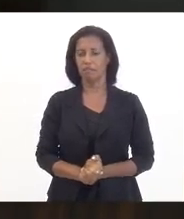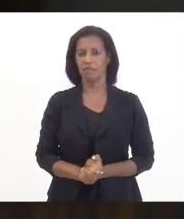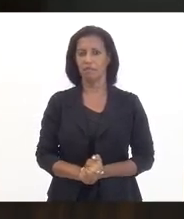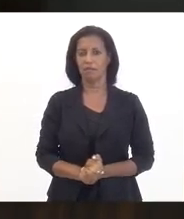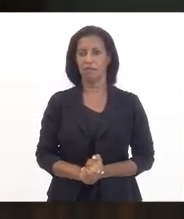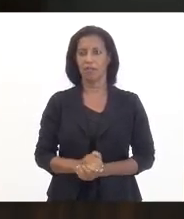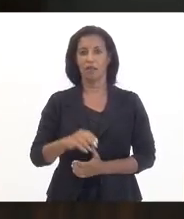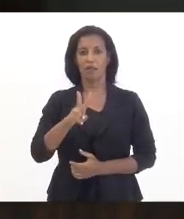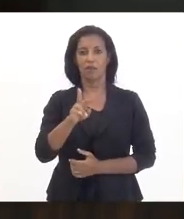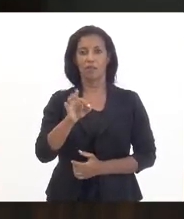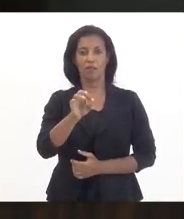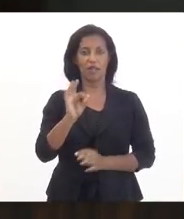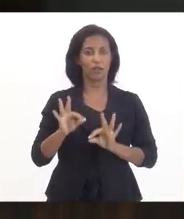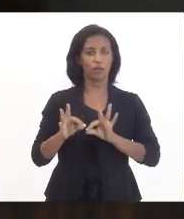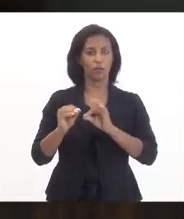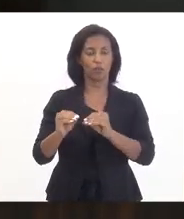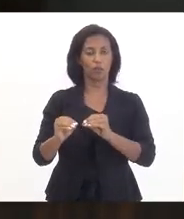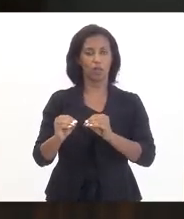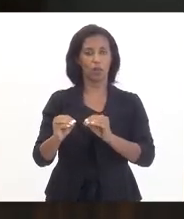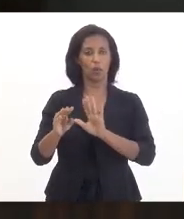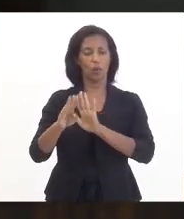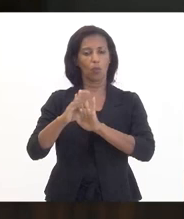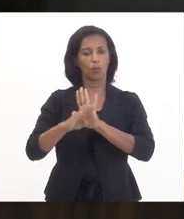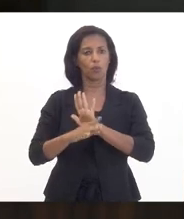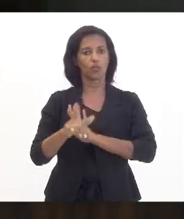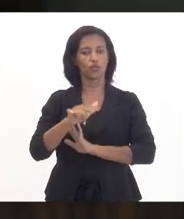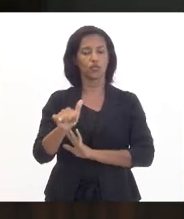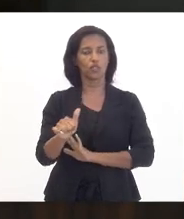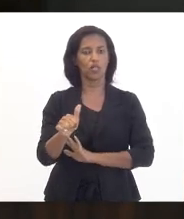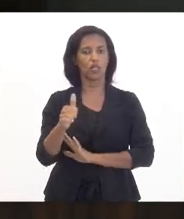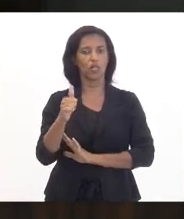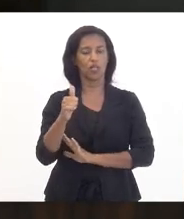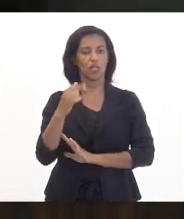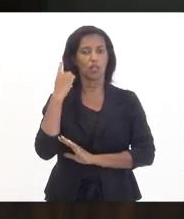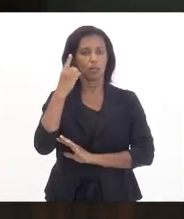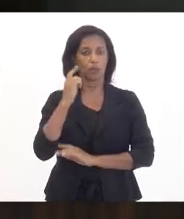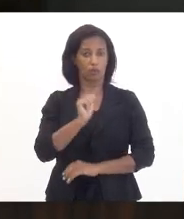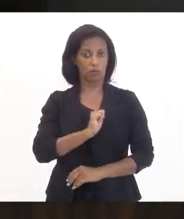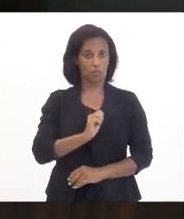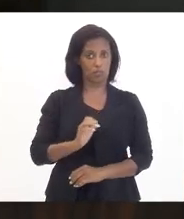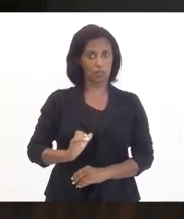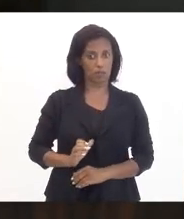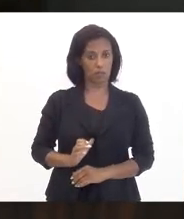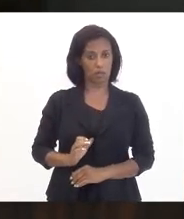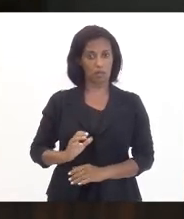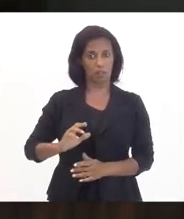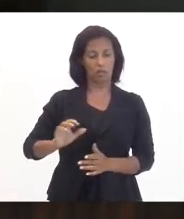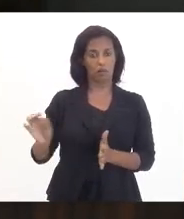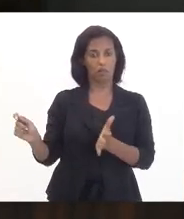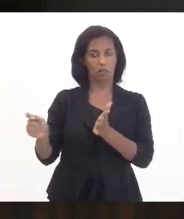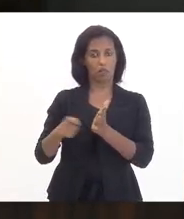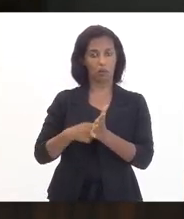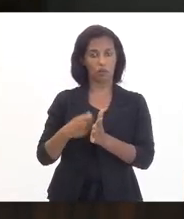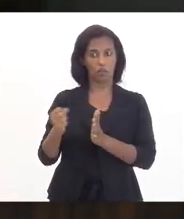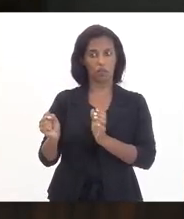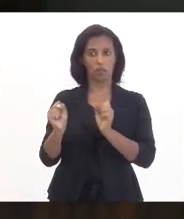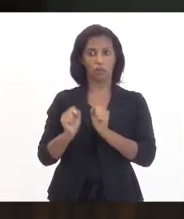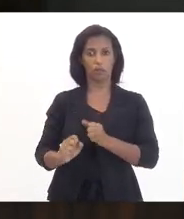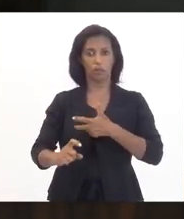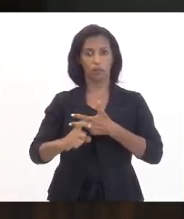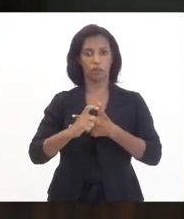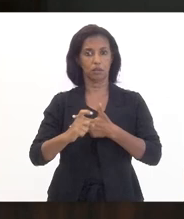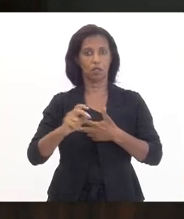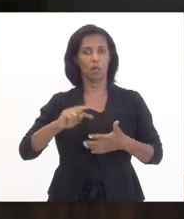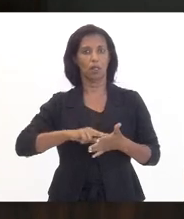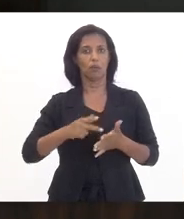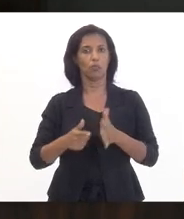Quinquagésimo sétimo veto total aposto ao projeto de lei 4921 de 21, de autoria do deputado André Siciliano, que autoriza o Poder Executivo a